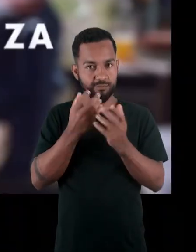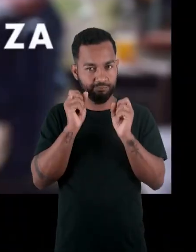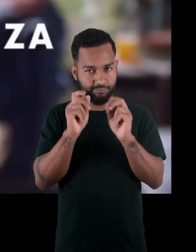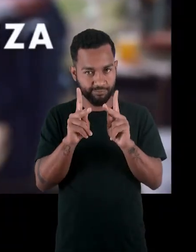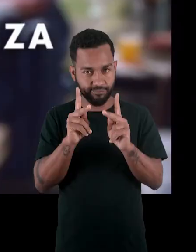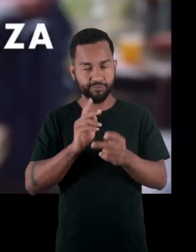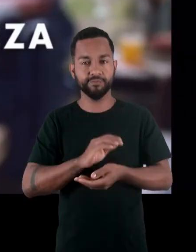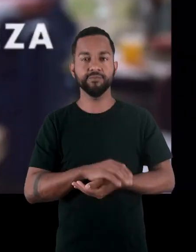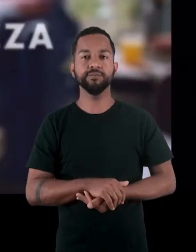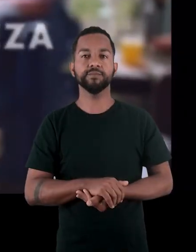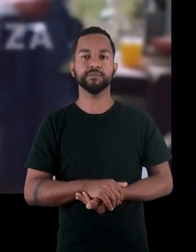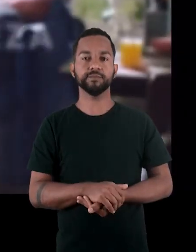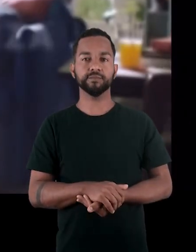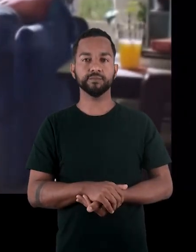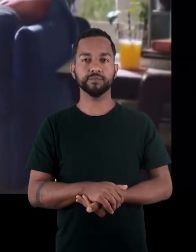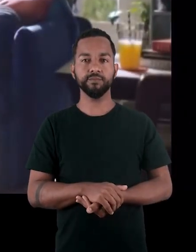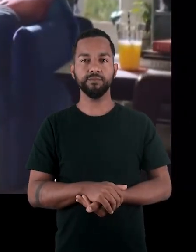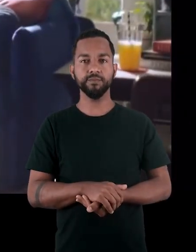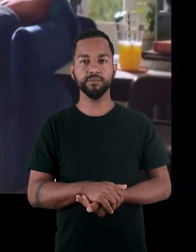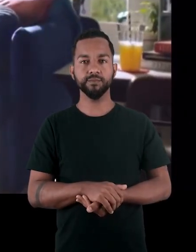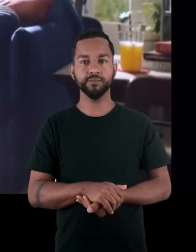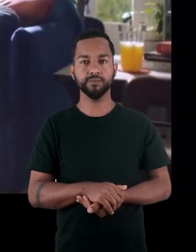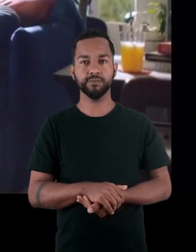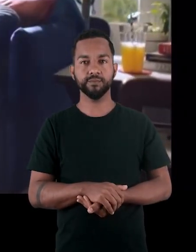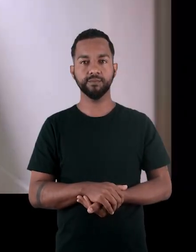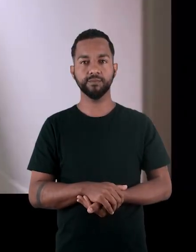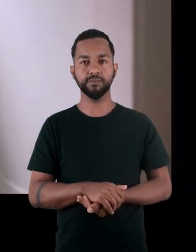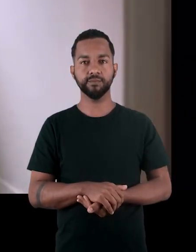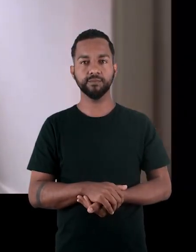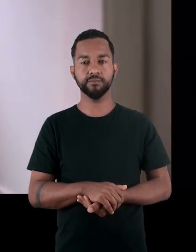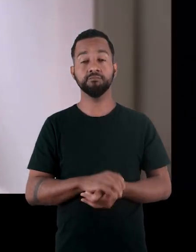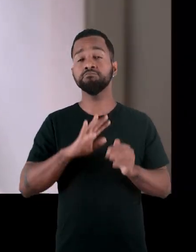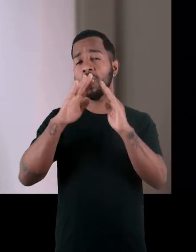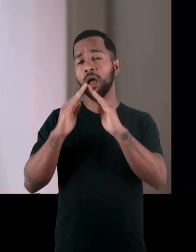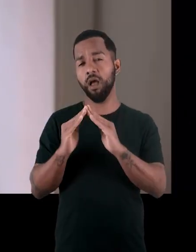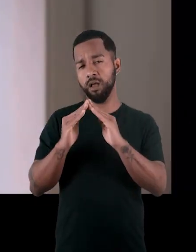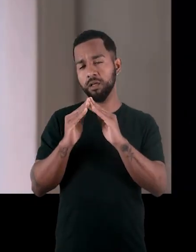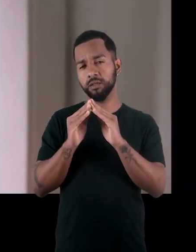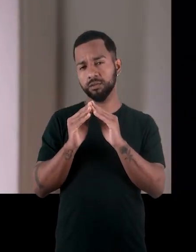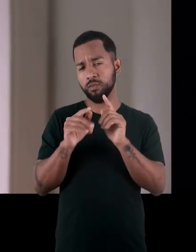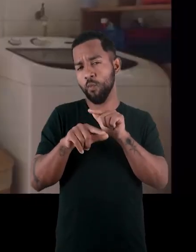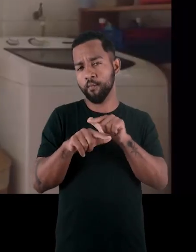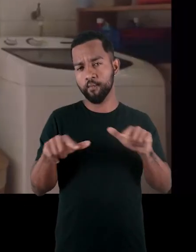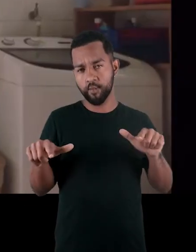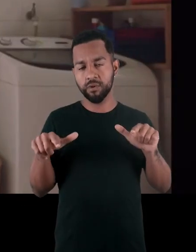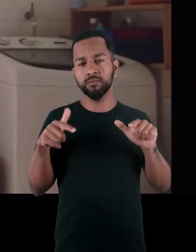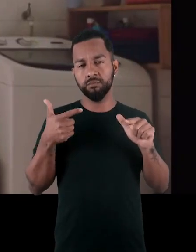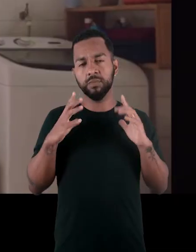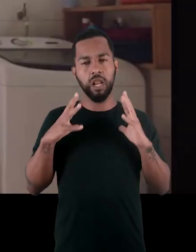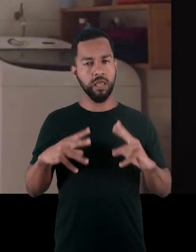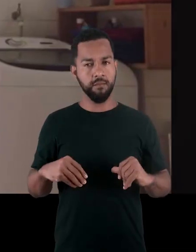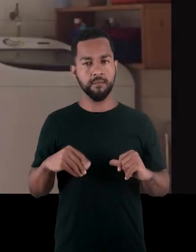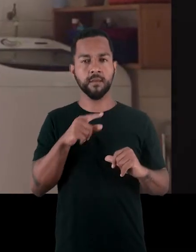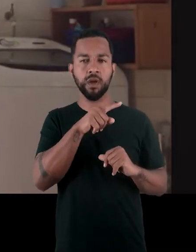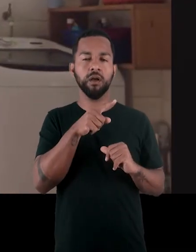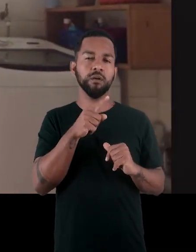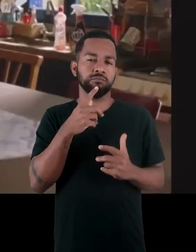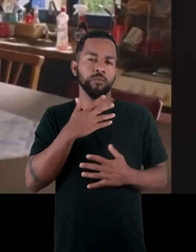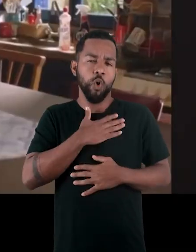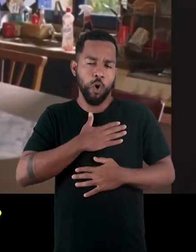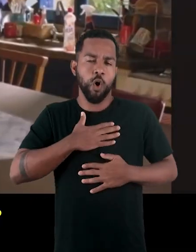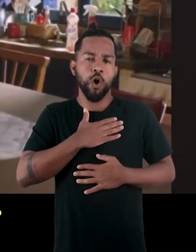Veja apresenta, veja além da limpeza. Um ponto vermelho flutua pelos cômodos de várias casas. É uma casa limpa. Todo mundo